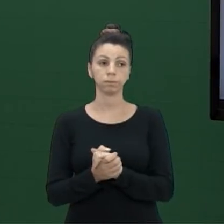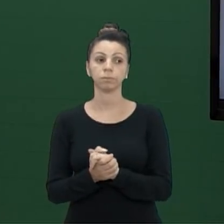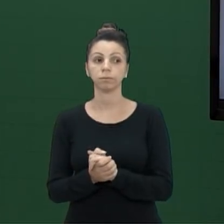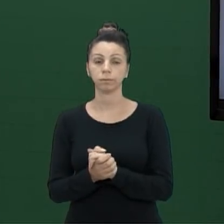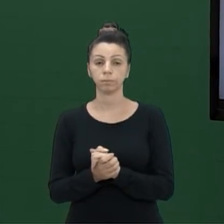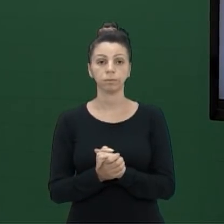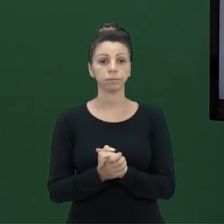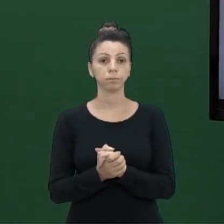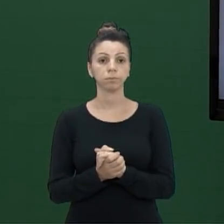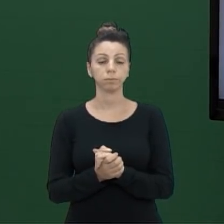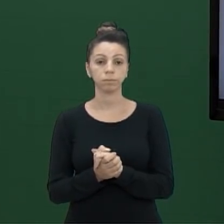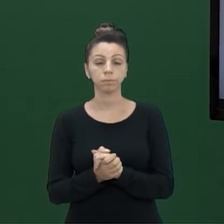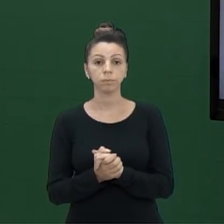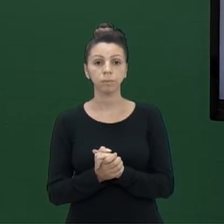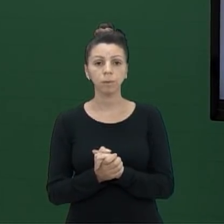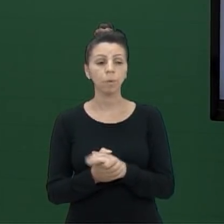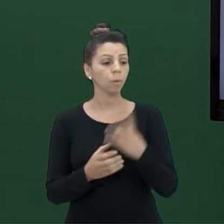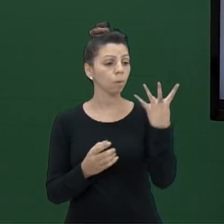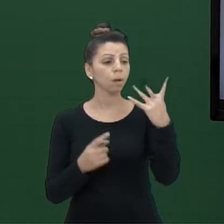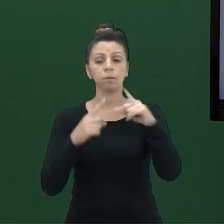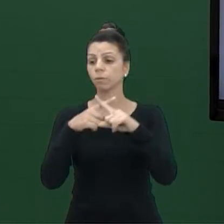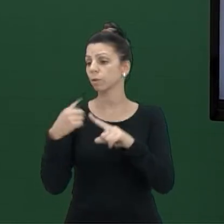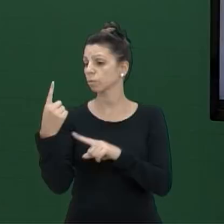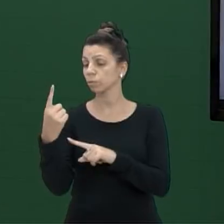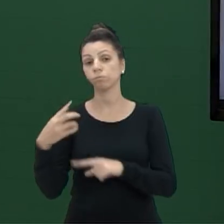vai calcular 4 vezes 1, 4.